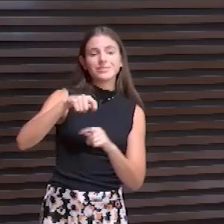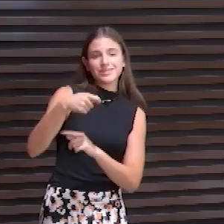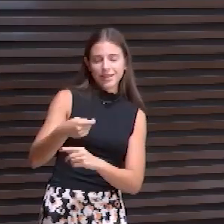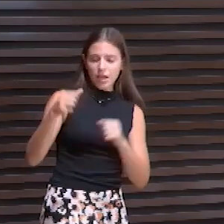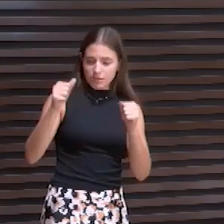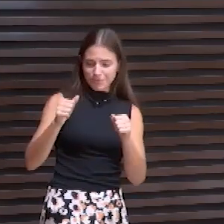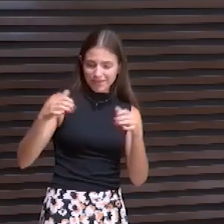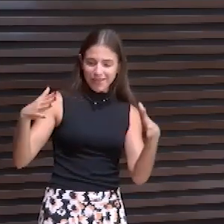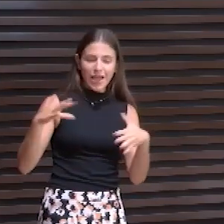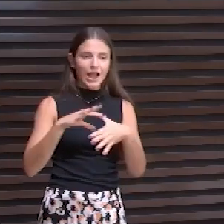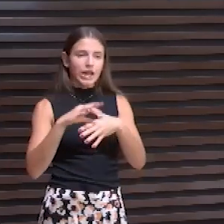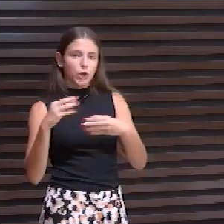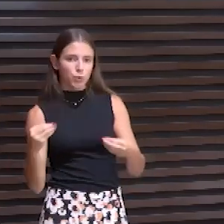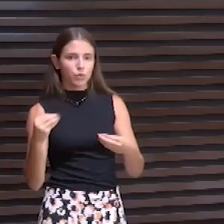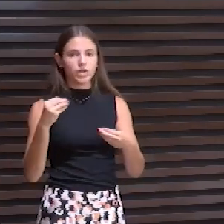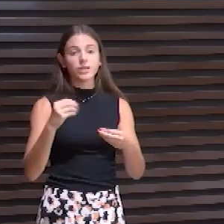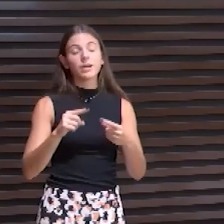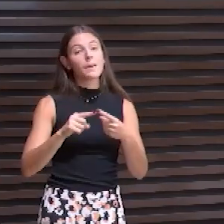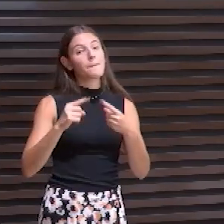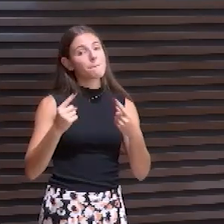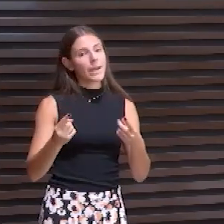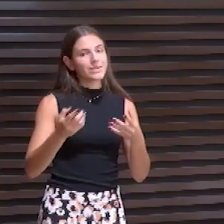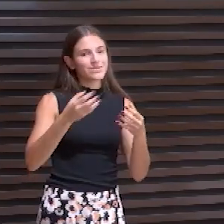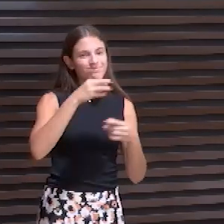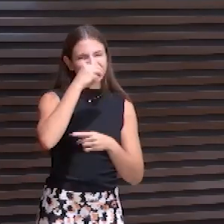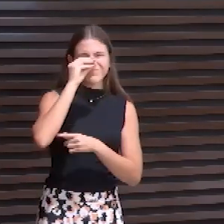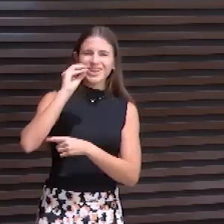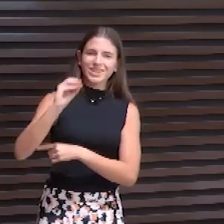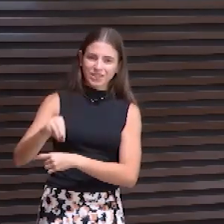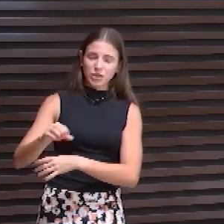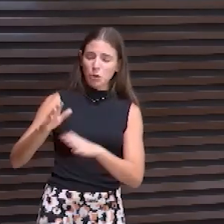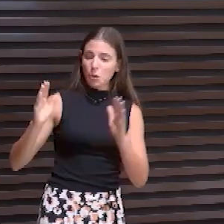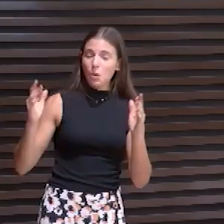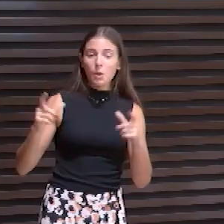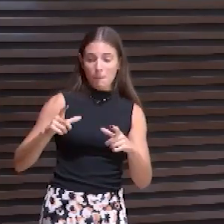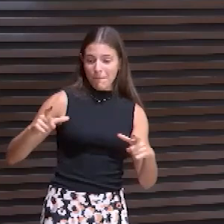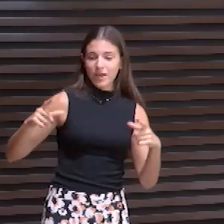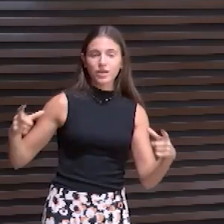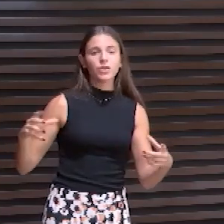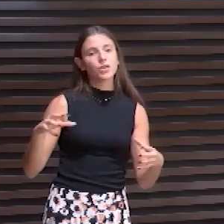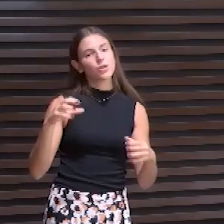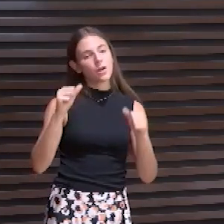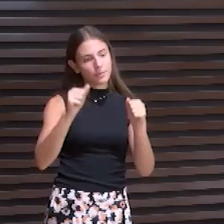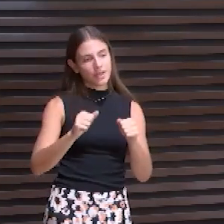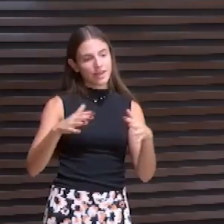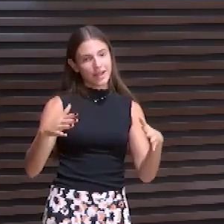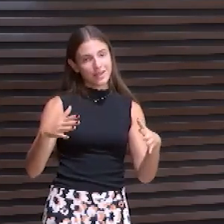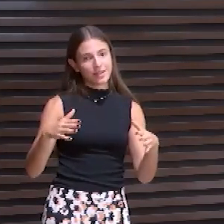milagres, mas rejeitam o maior milagre de todos, que é a salvação em Cristo.